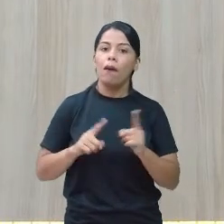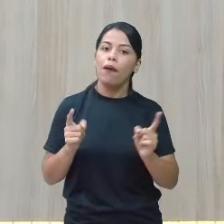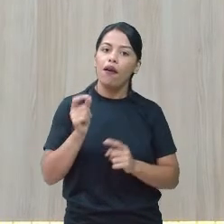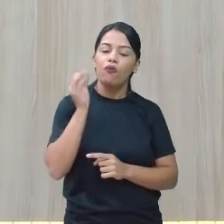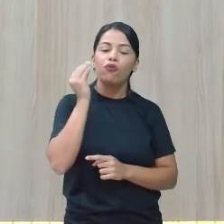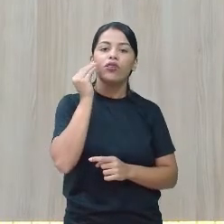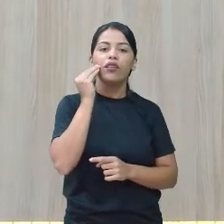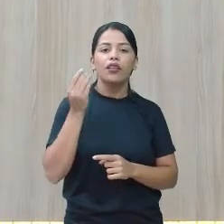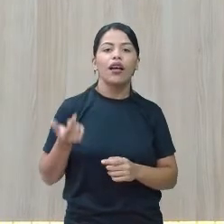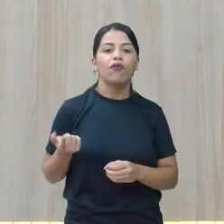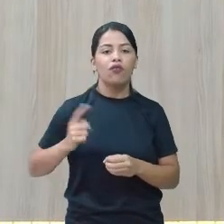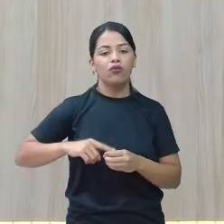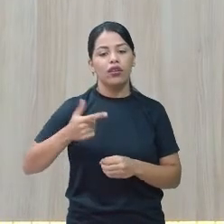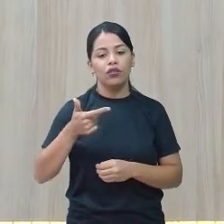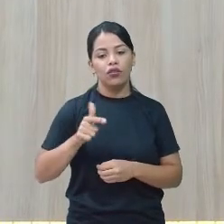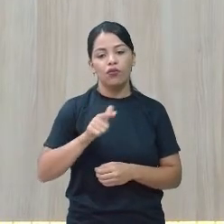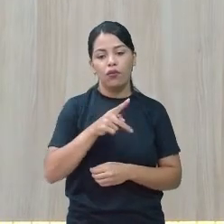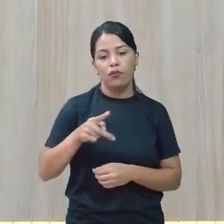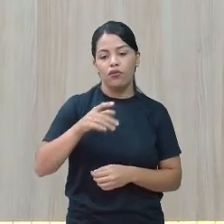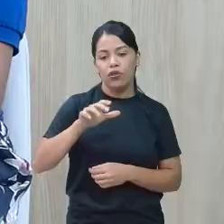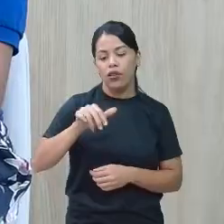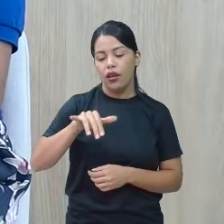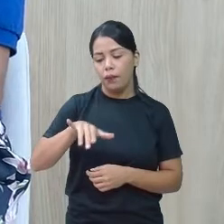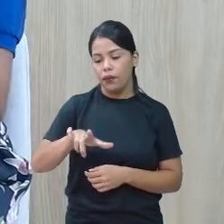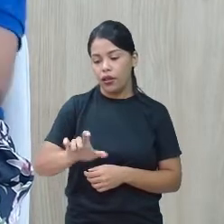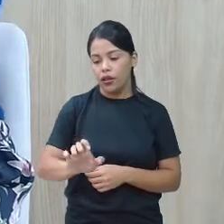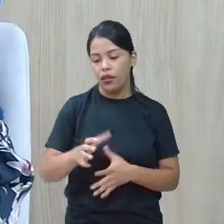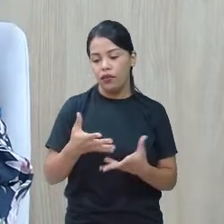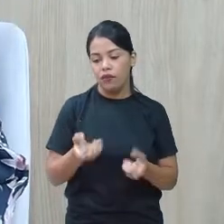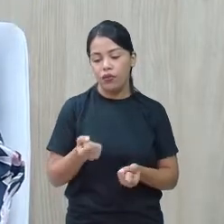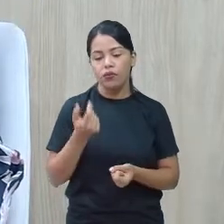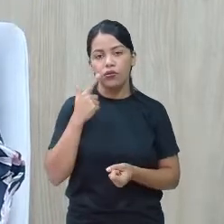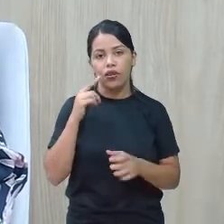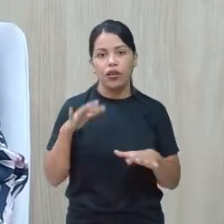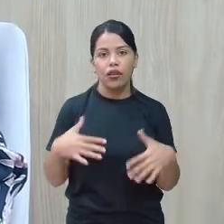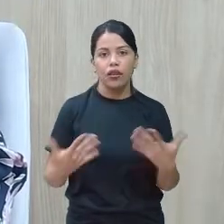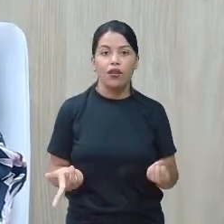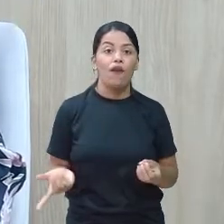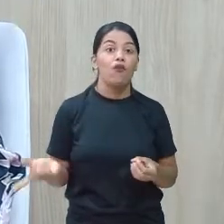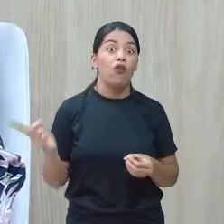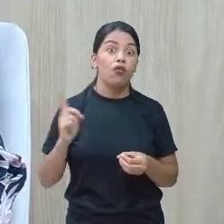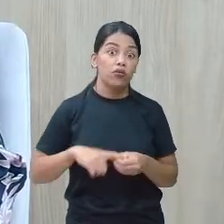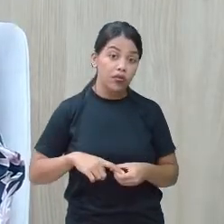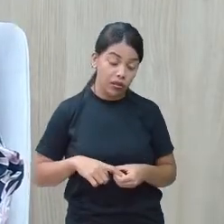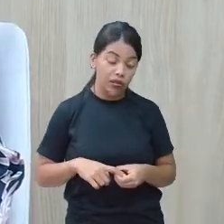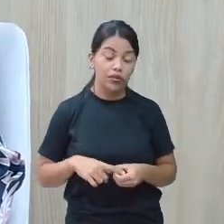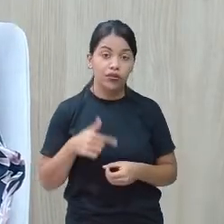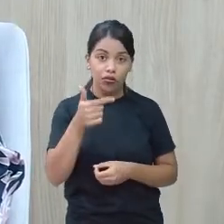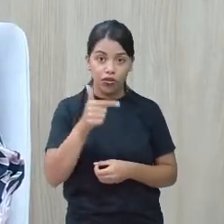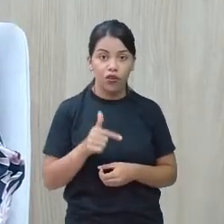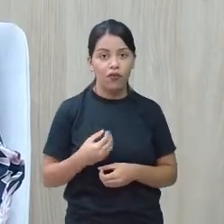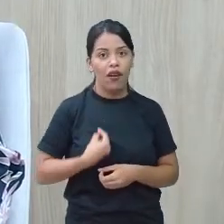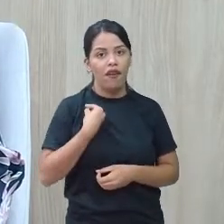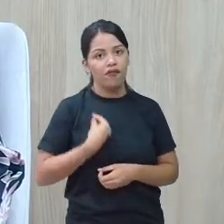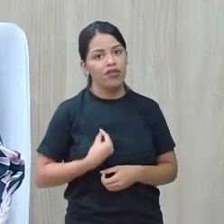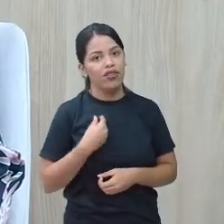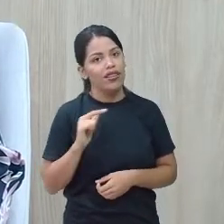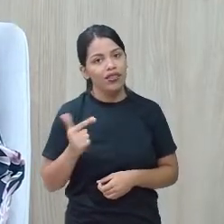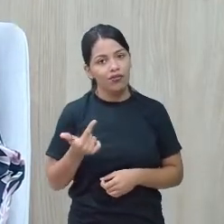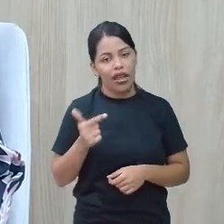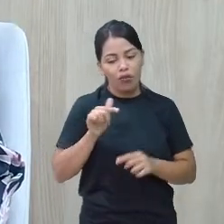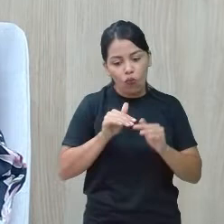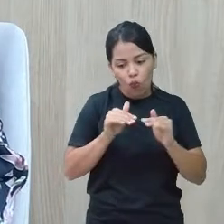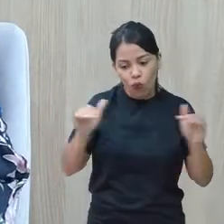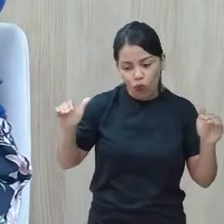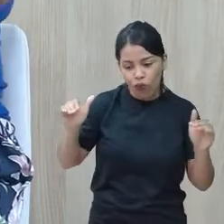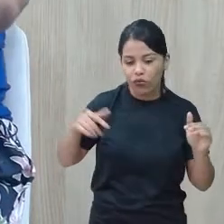voltar com a professora Camille, tá certo? Vamos lá. Oi, então. Voltando mais uma vez, é isso, a vida é isso, gente, imprevisibilidade todos